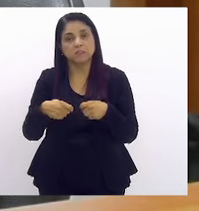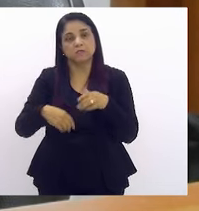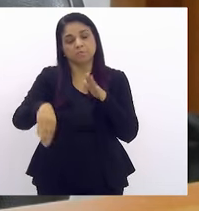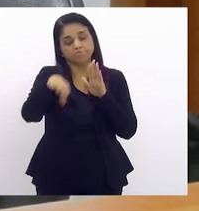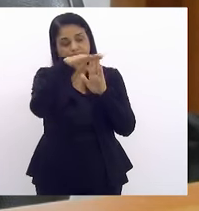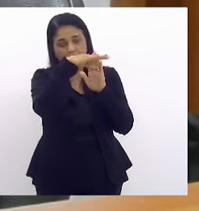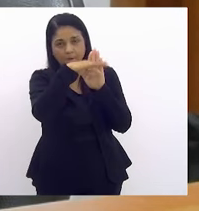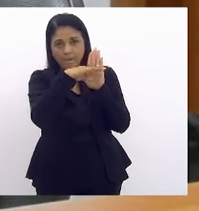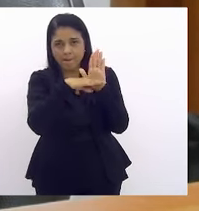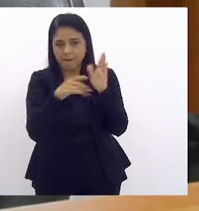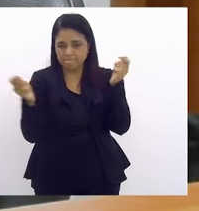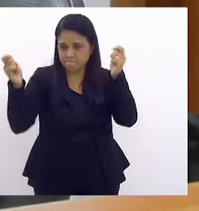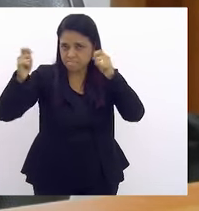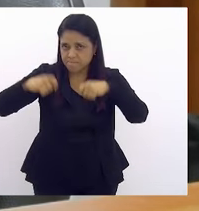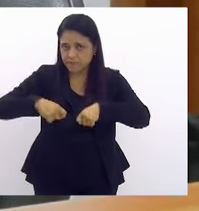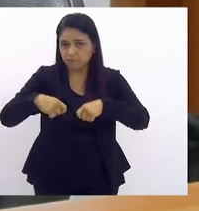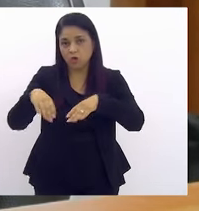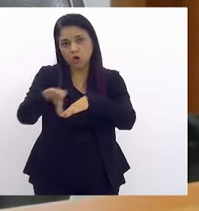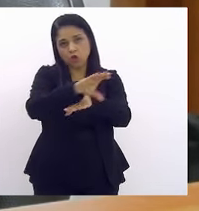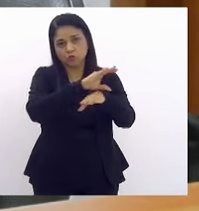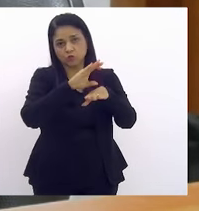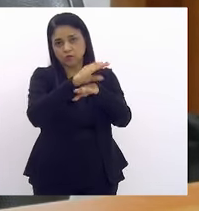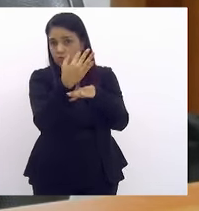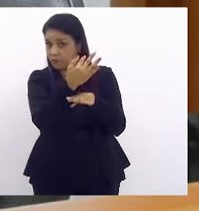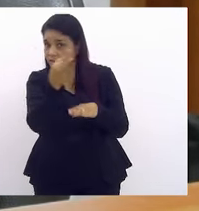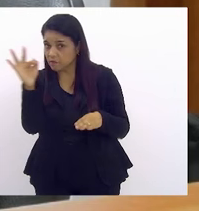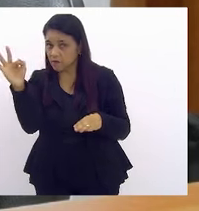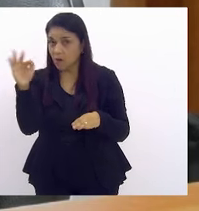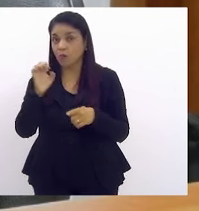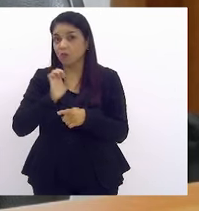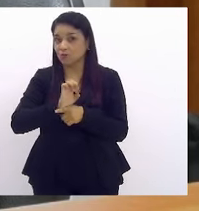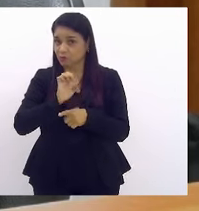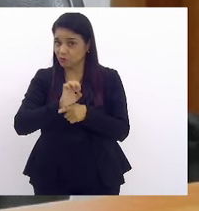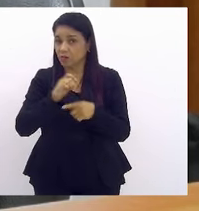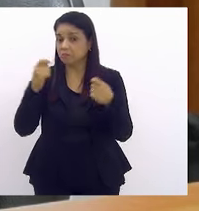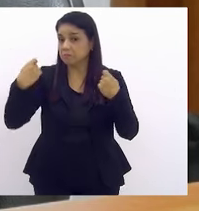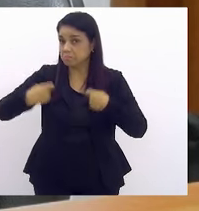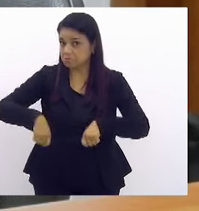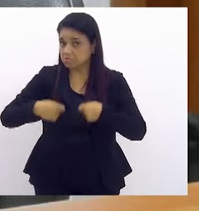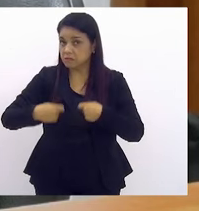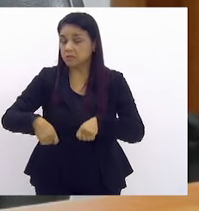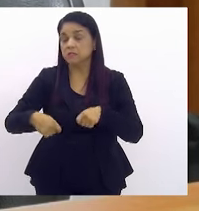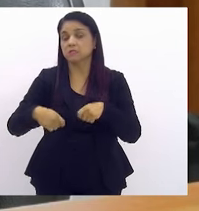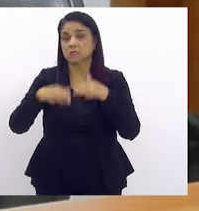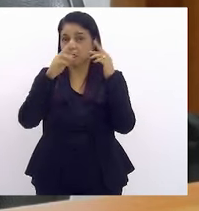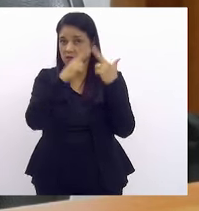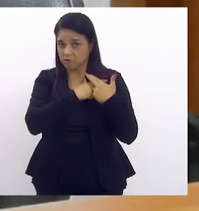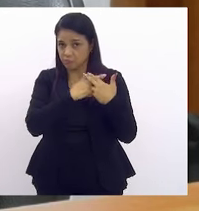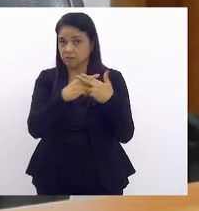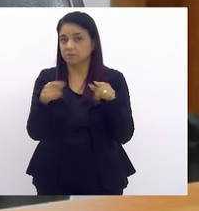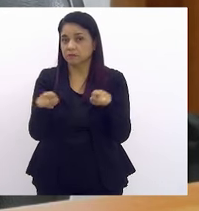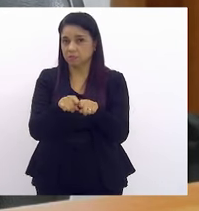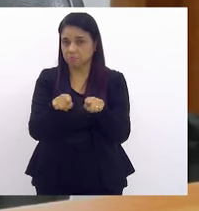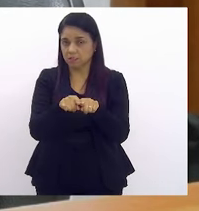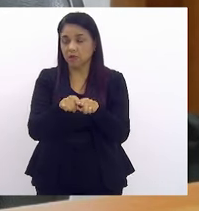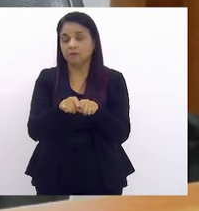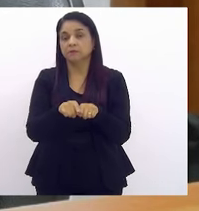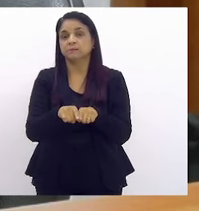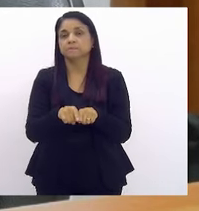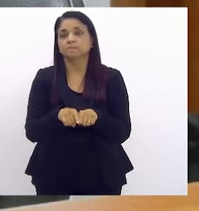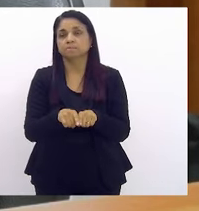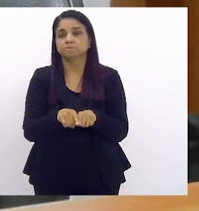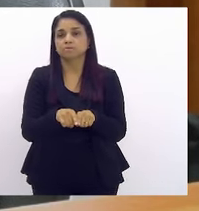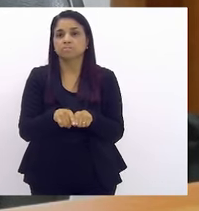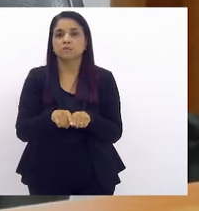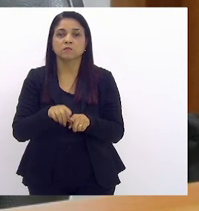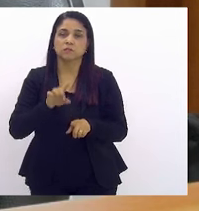estabelecido pela Constituição Federal, o Estado ele possui a mesma competência, né, competência concorrente, não